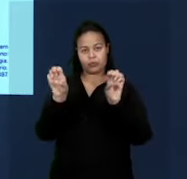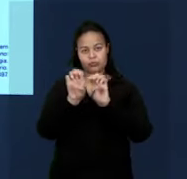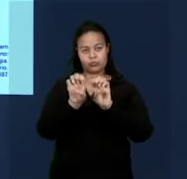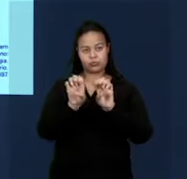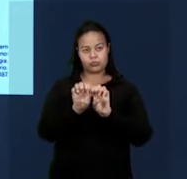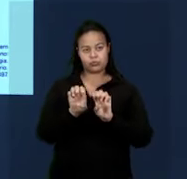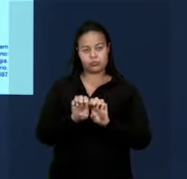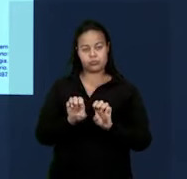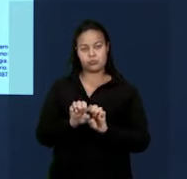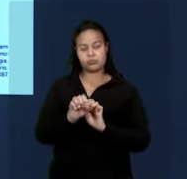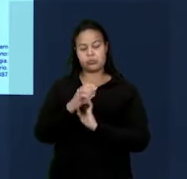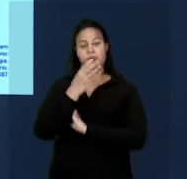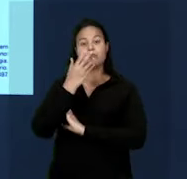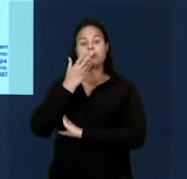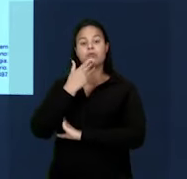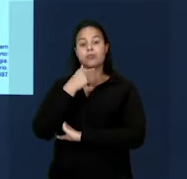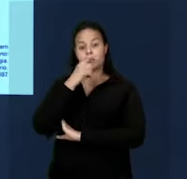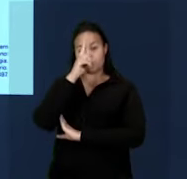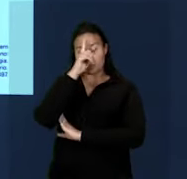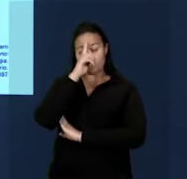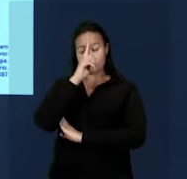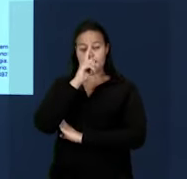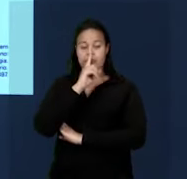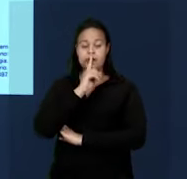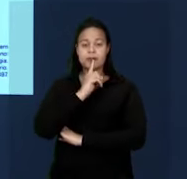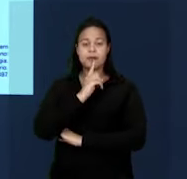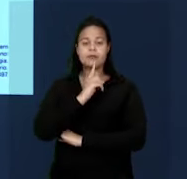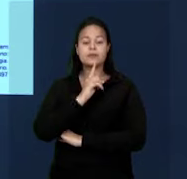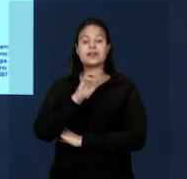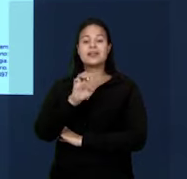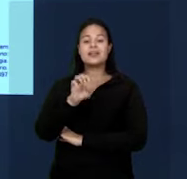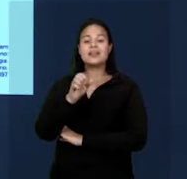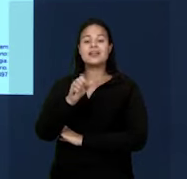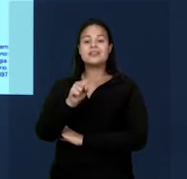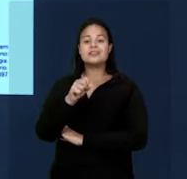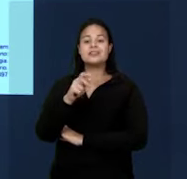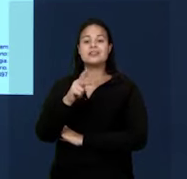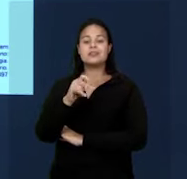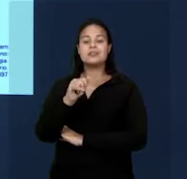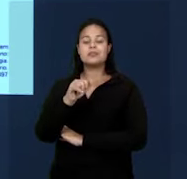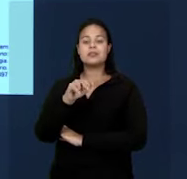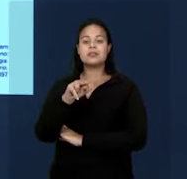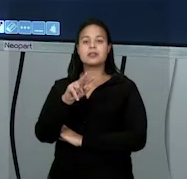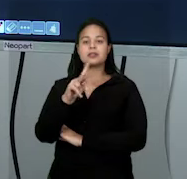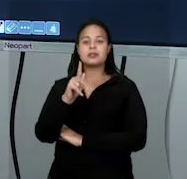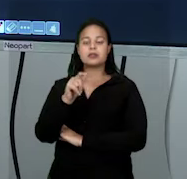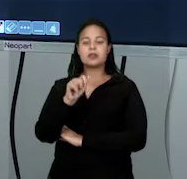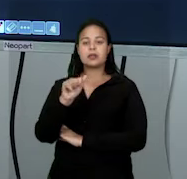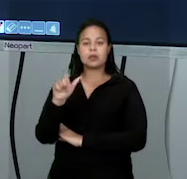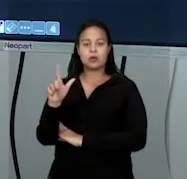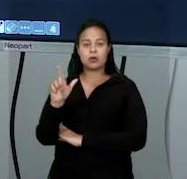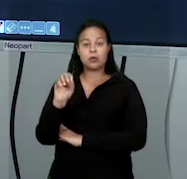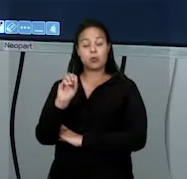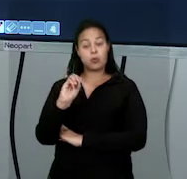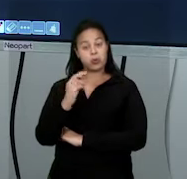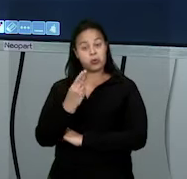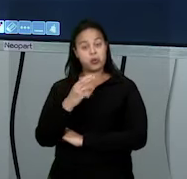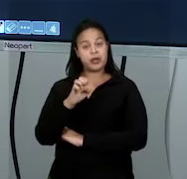de amarelo, é o que a gente vai chamar de medula espinhal ou espinal. Pessoal,